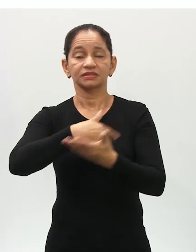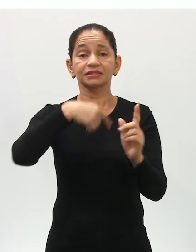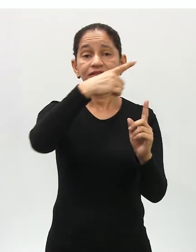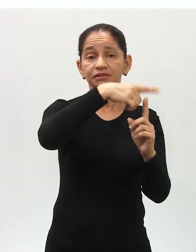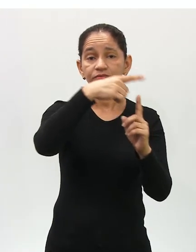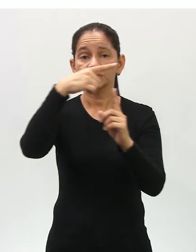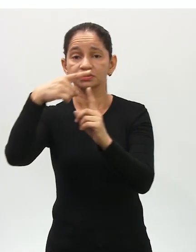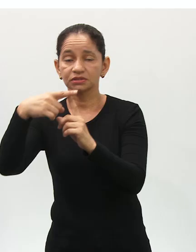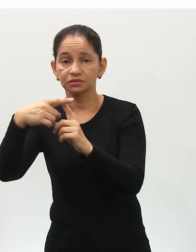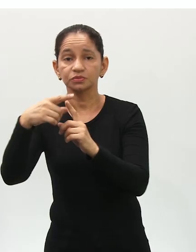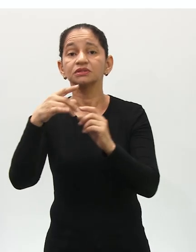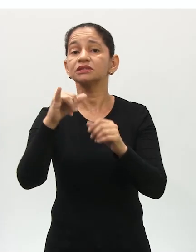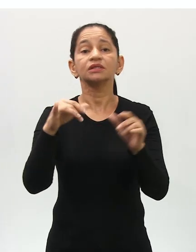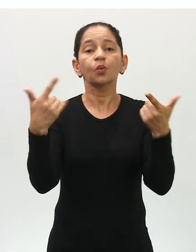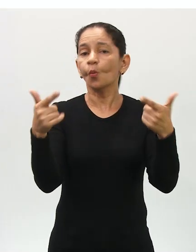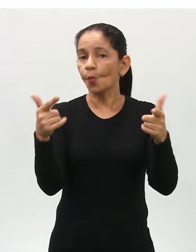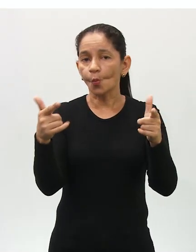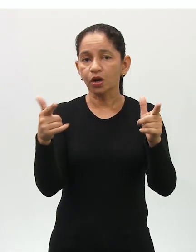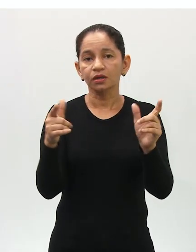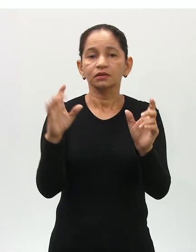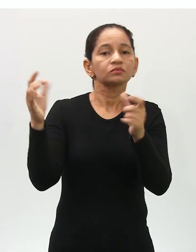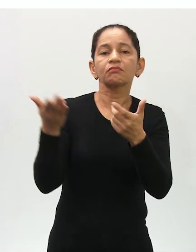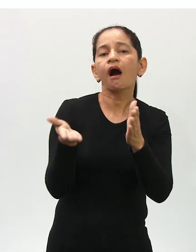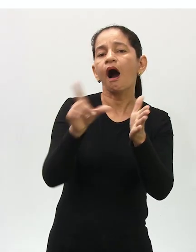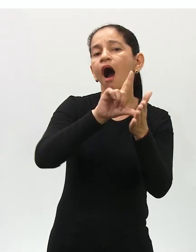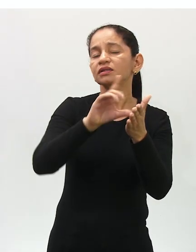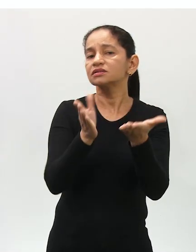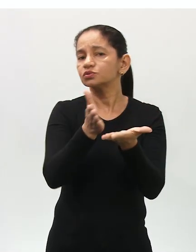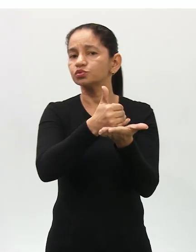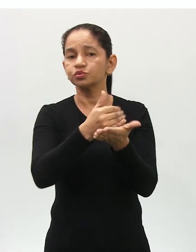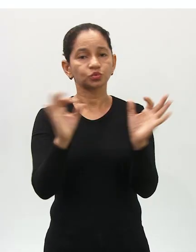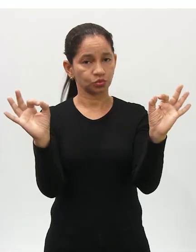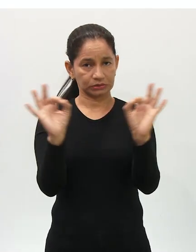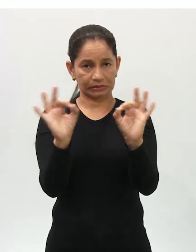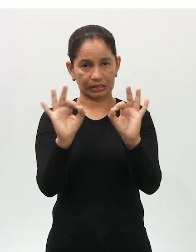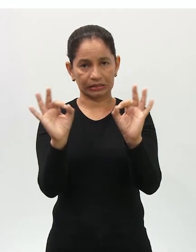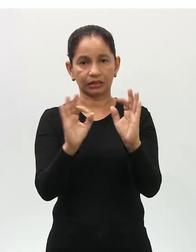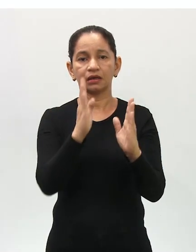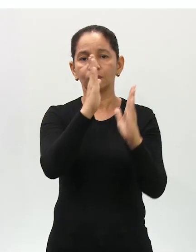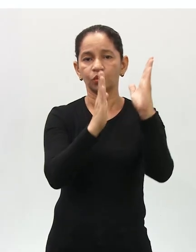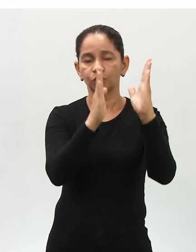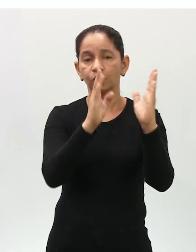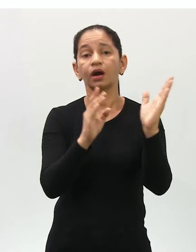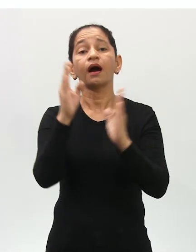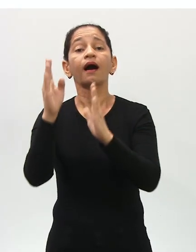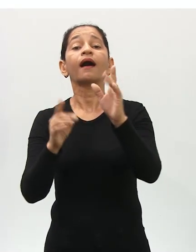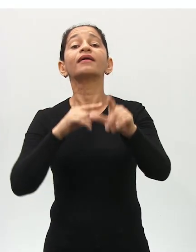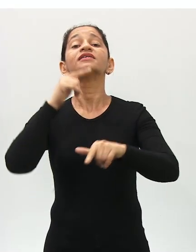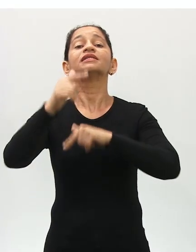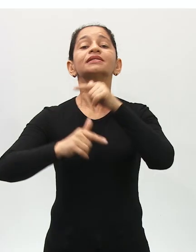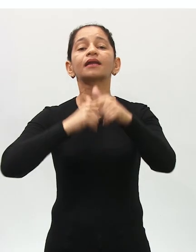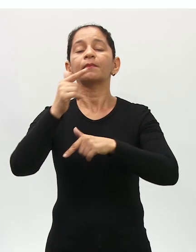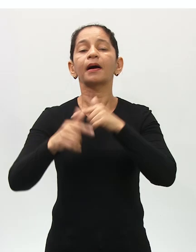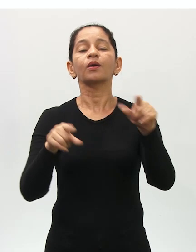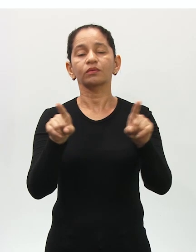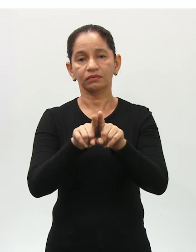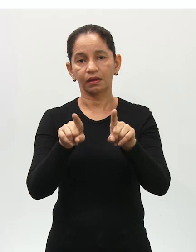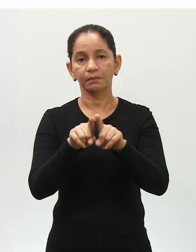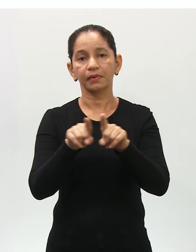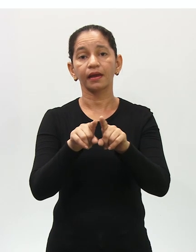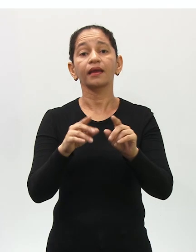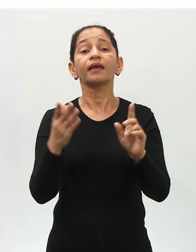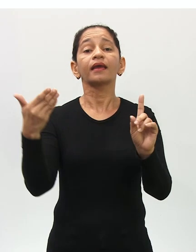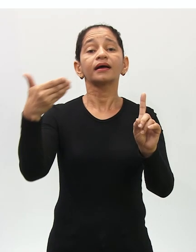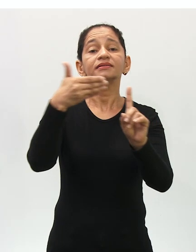capital e outras receitas de capital, quando não são classificáveis nas outras anteriores, né? E as receitas de serviço e